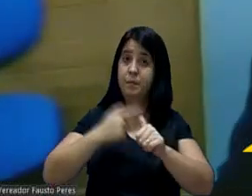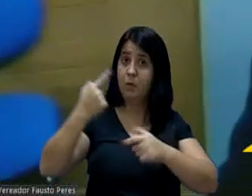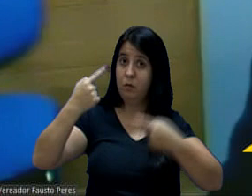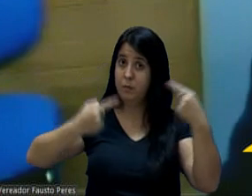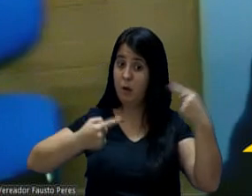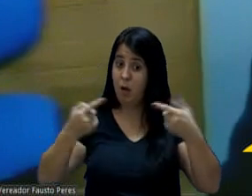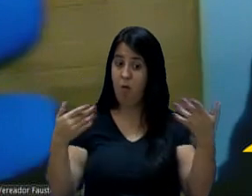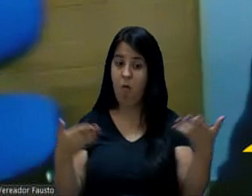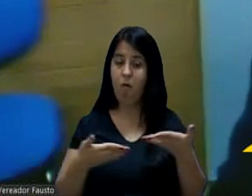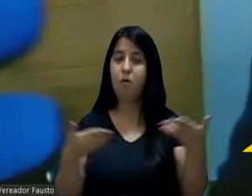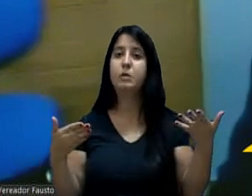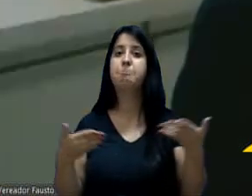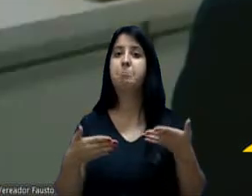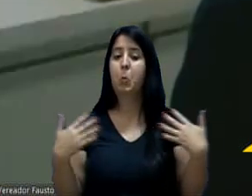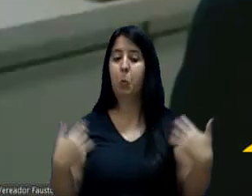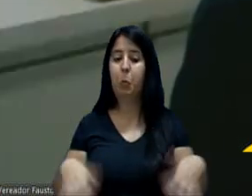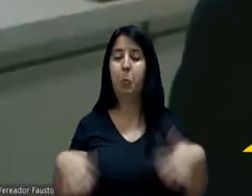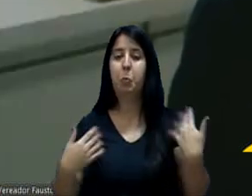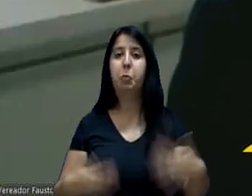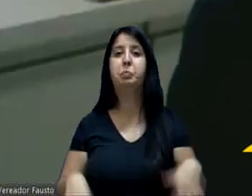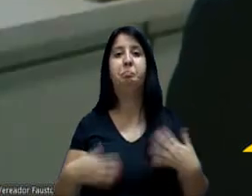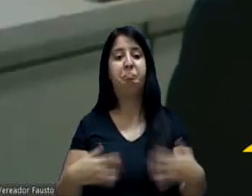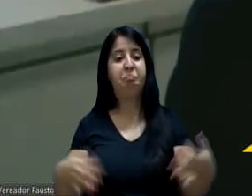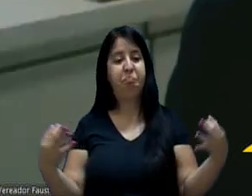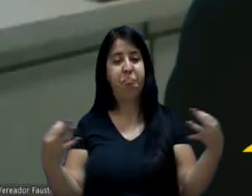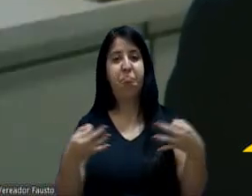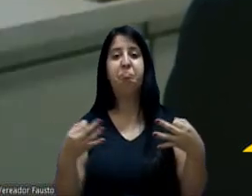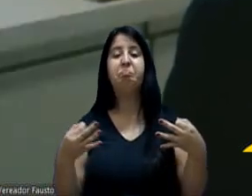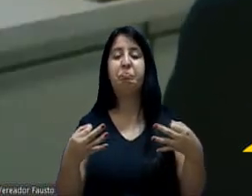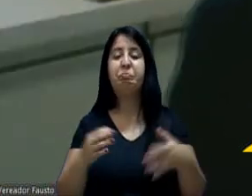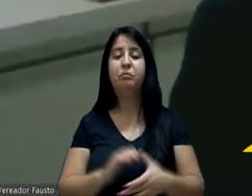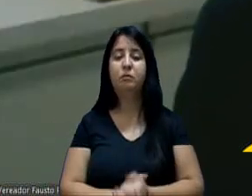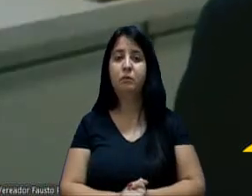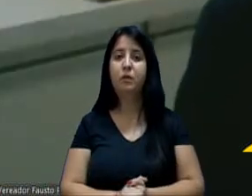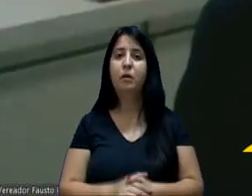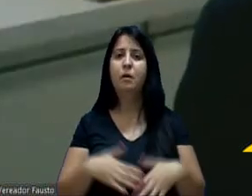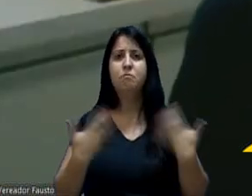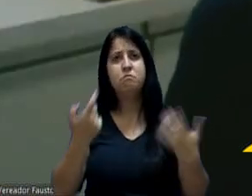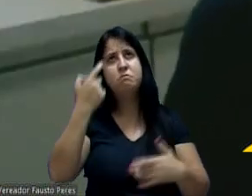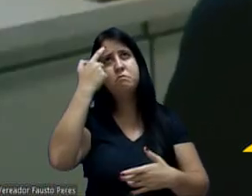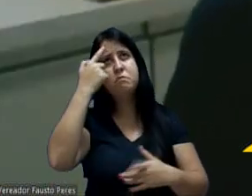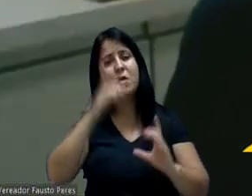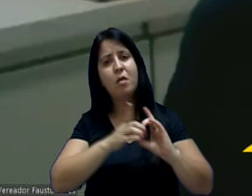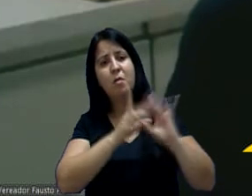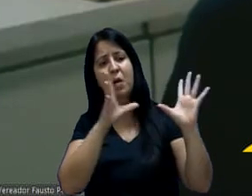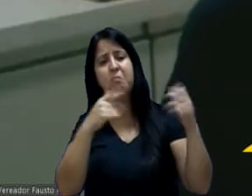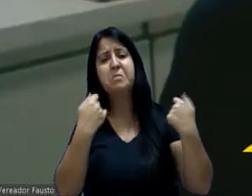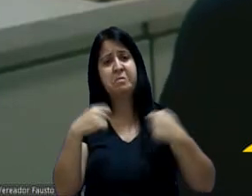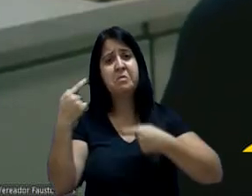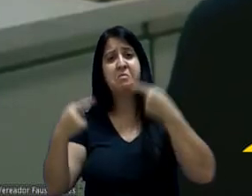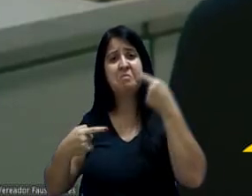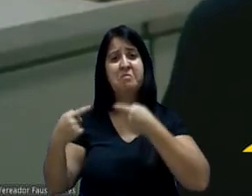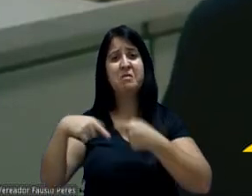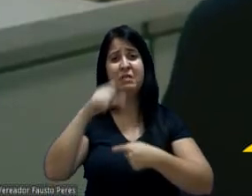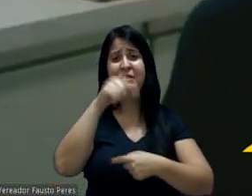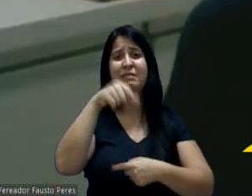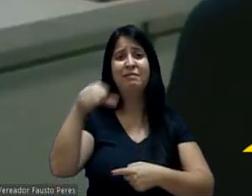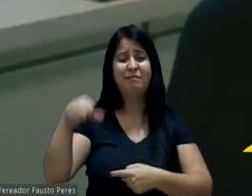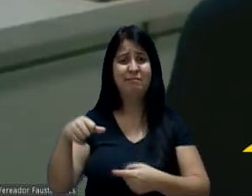hoje, muito produtivo no aspecto democrático, e a gente tem que debater esses assuntos que